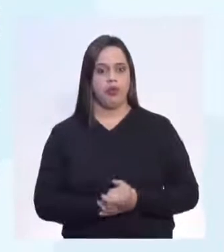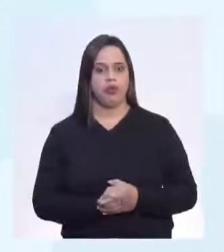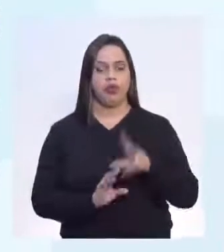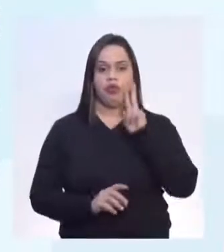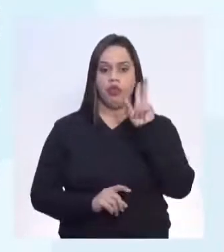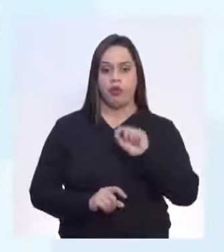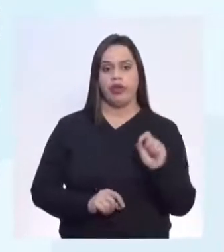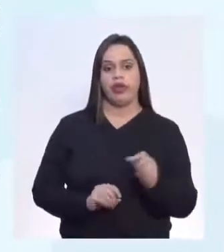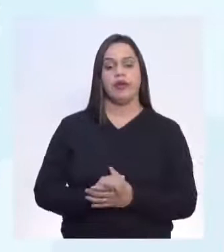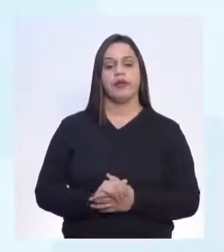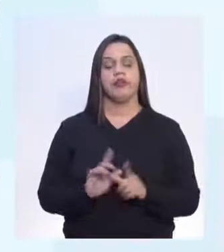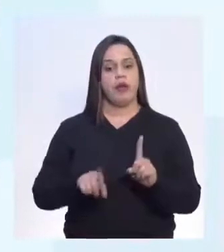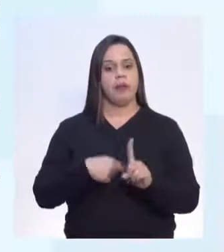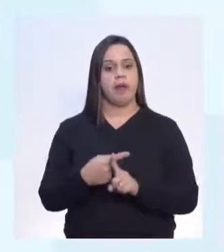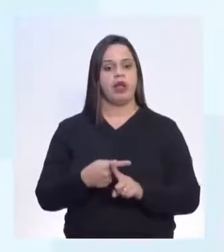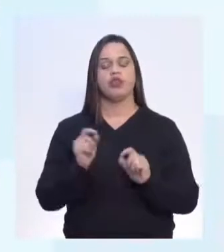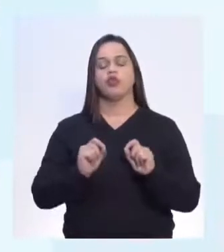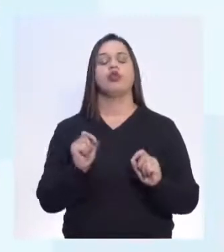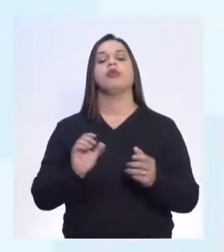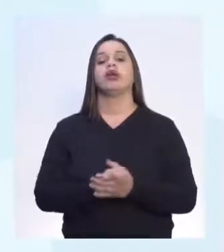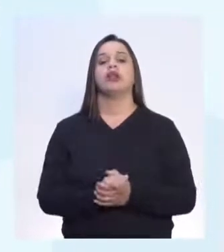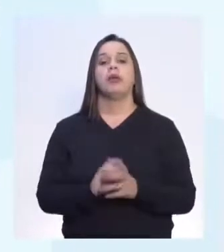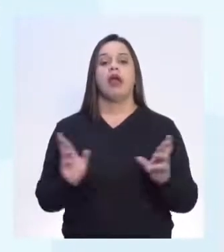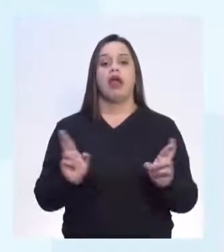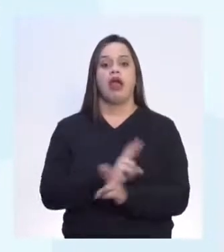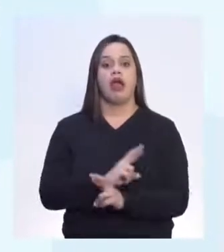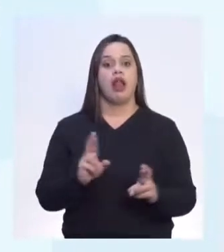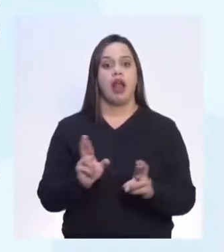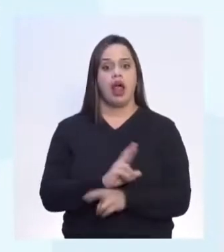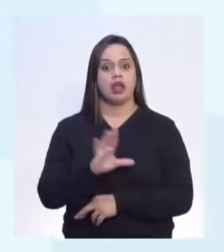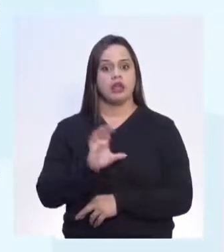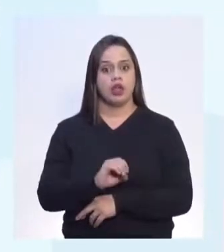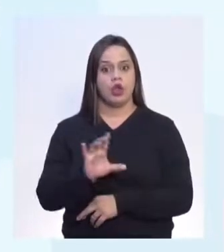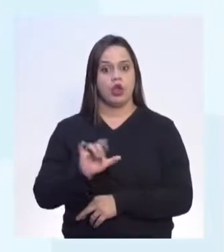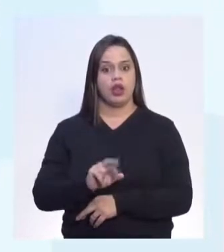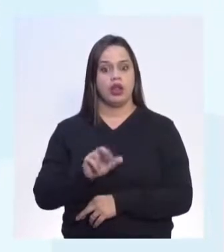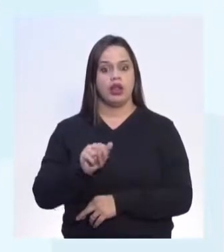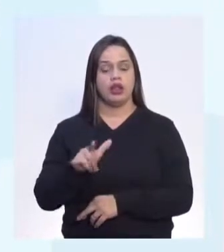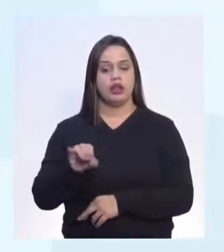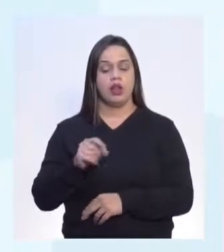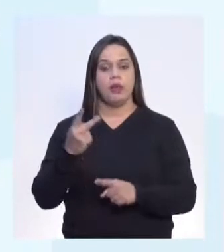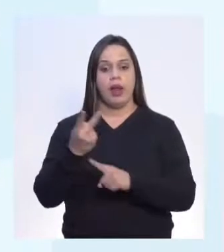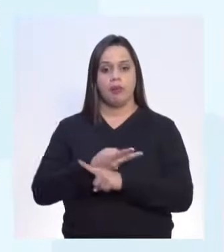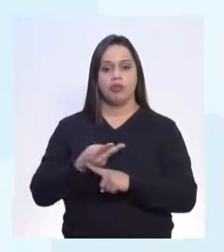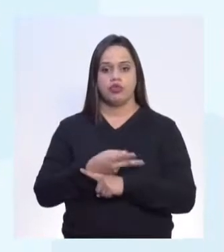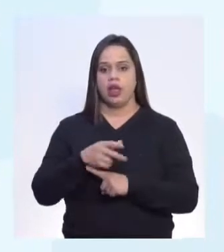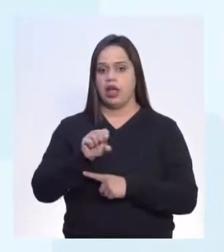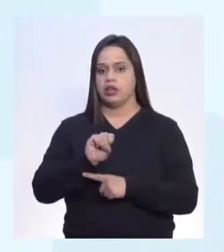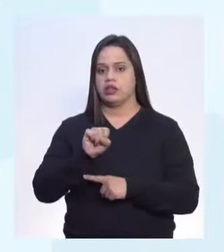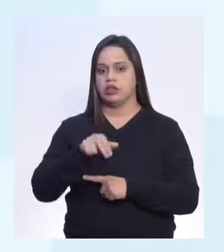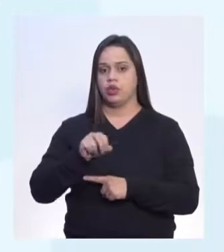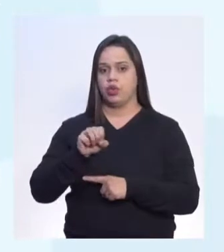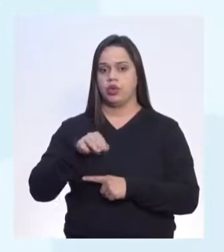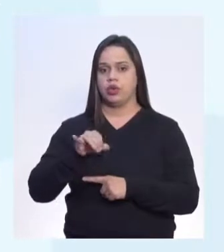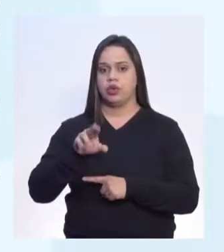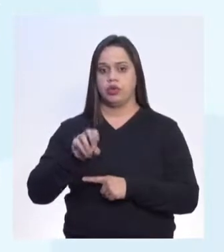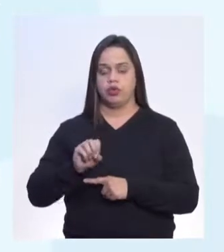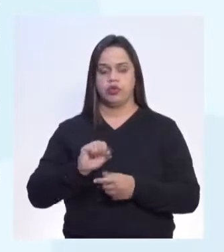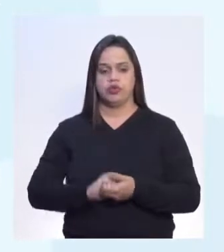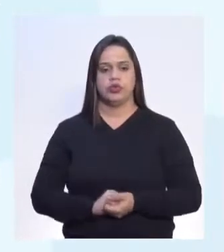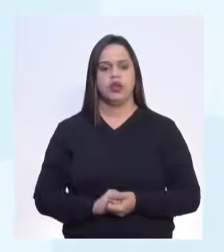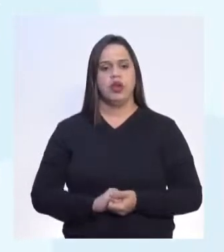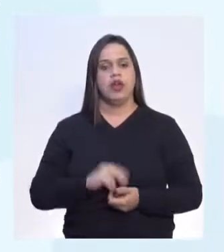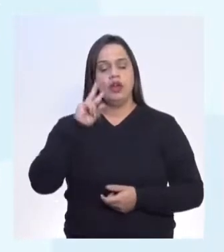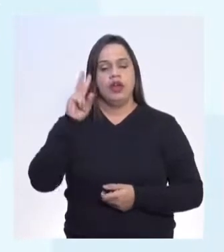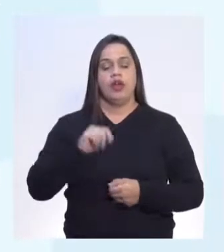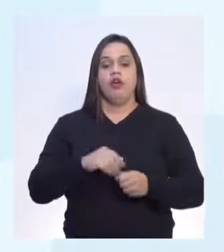mais uma correlação aí para tentar buscar sinônimos. Observe esse trecho. Foram despertar na